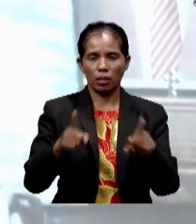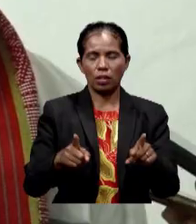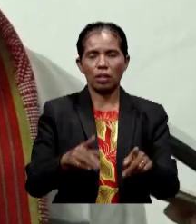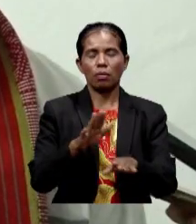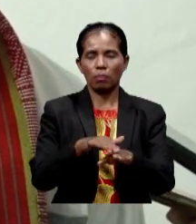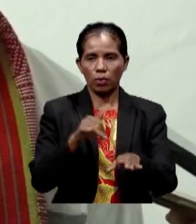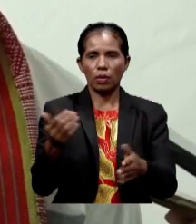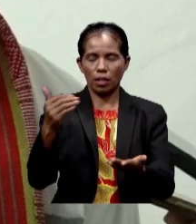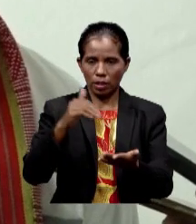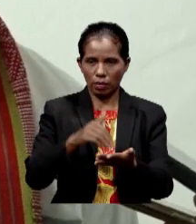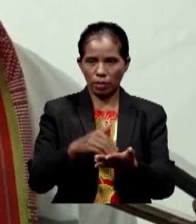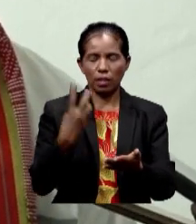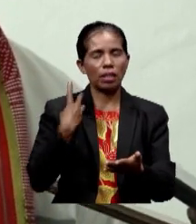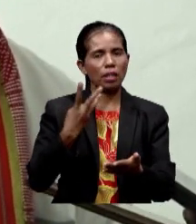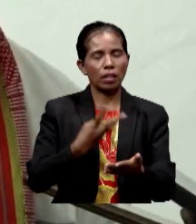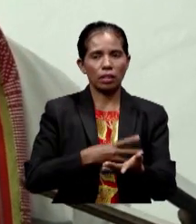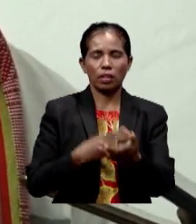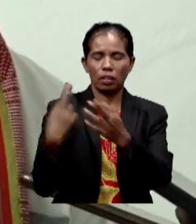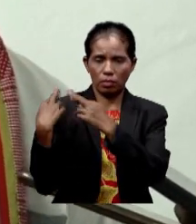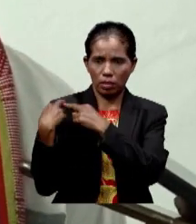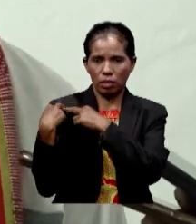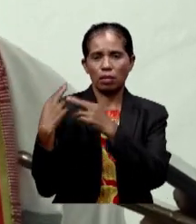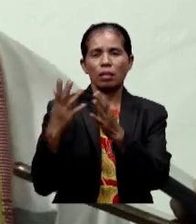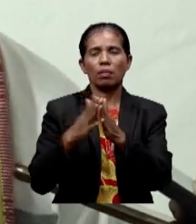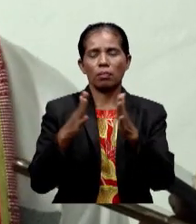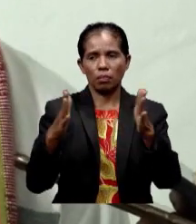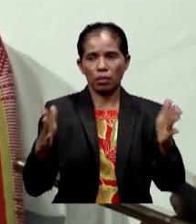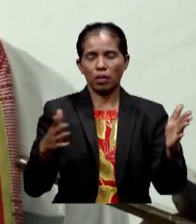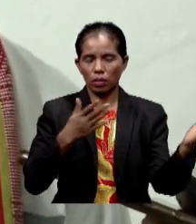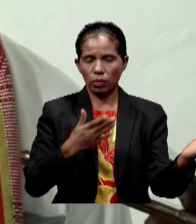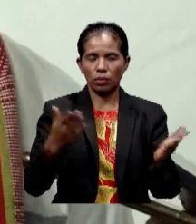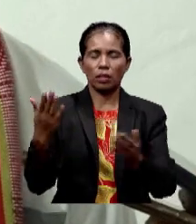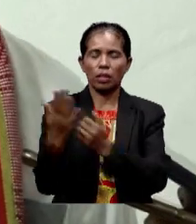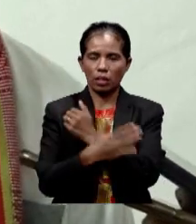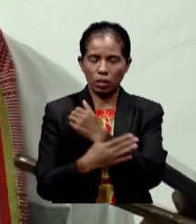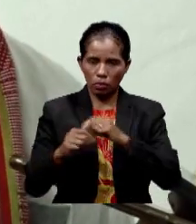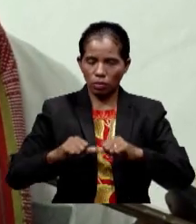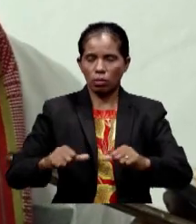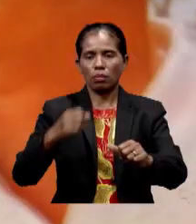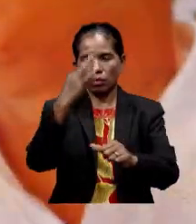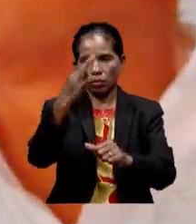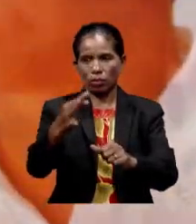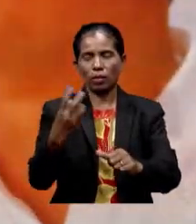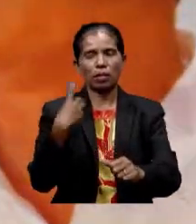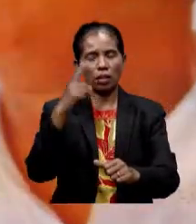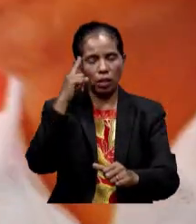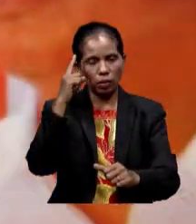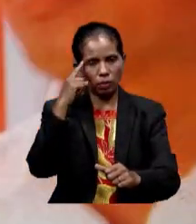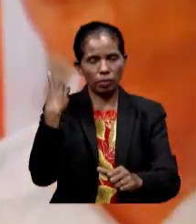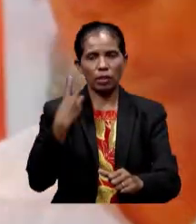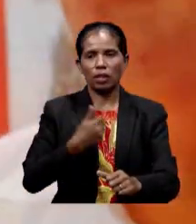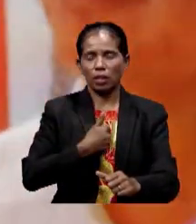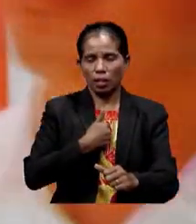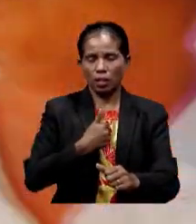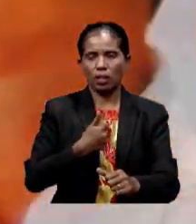filafale katak e tener responsabilidade boa liu para tu hodi raine continua ba oin do que ita hanu in fale baitene an ide de